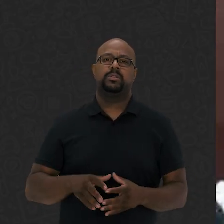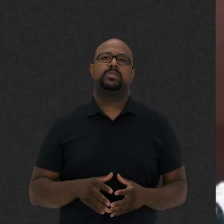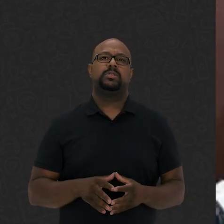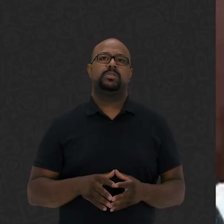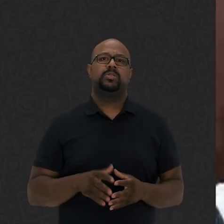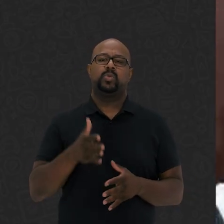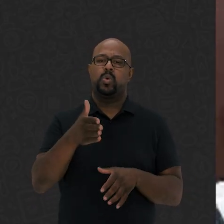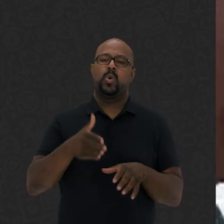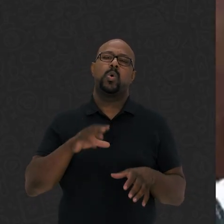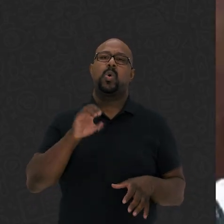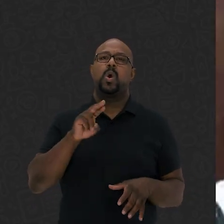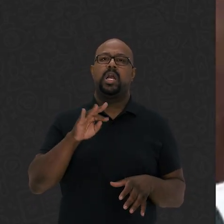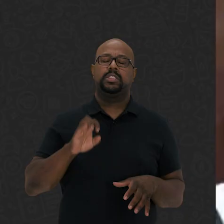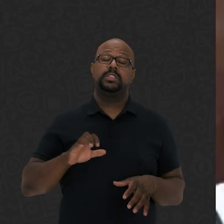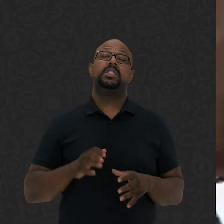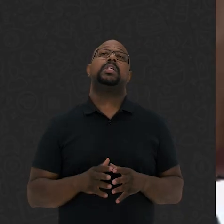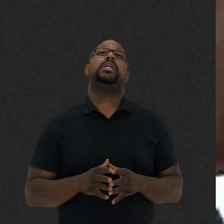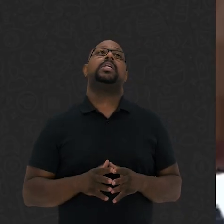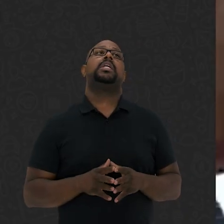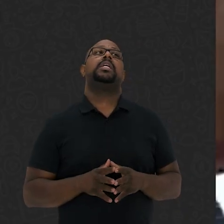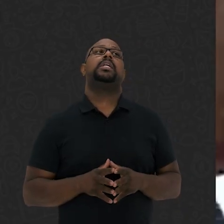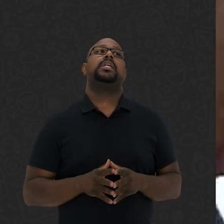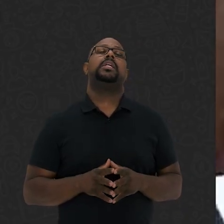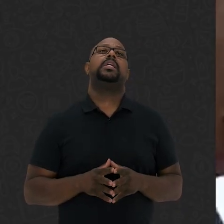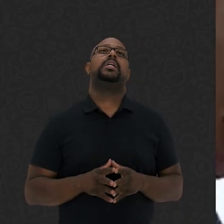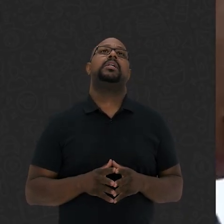aterro, do corte. E